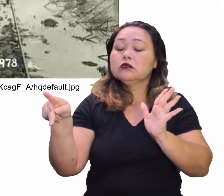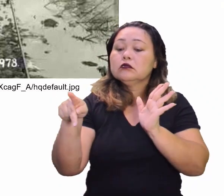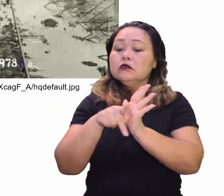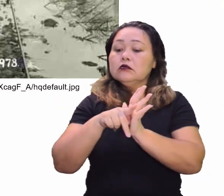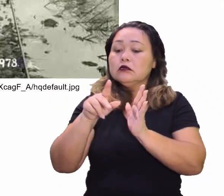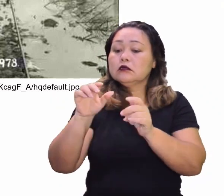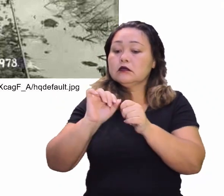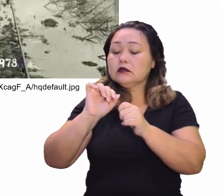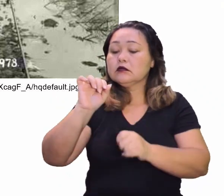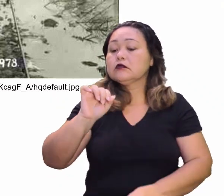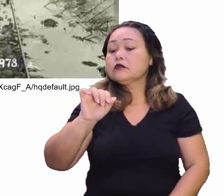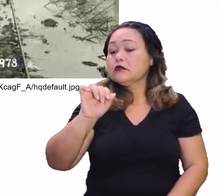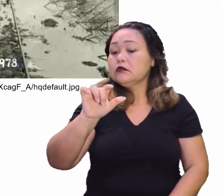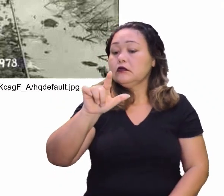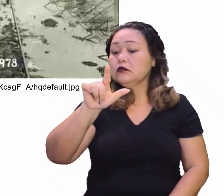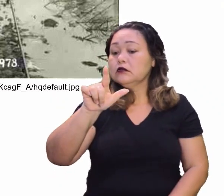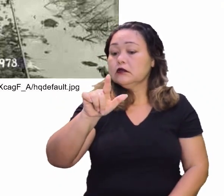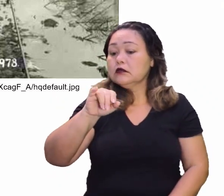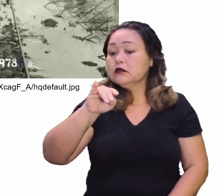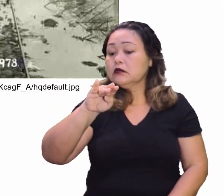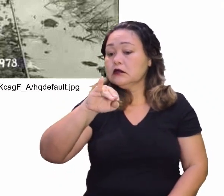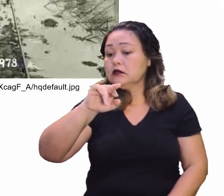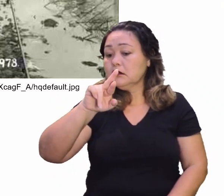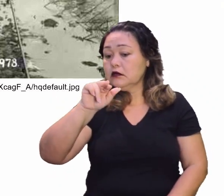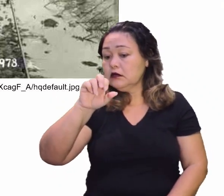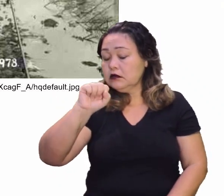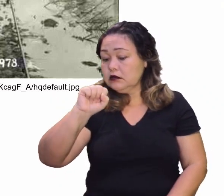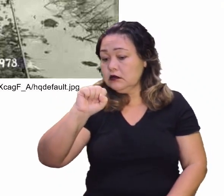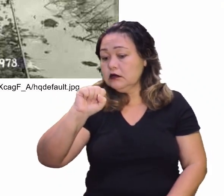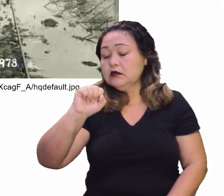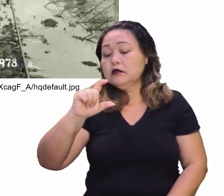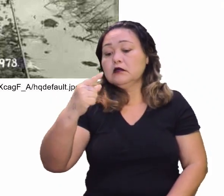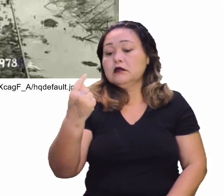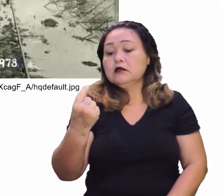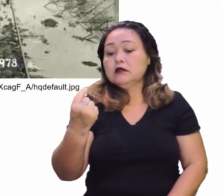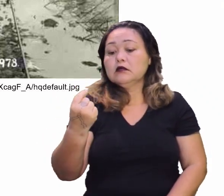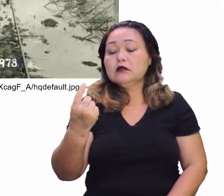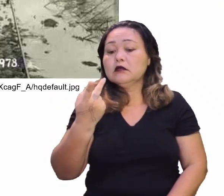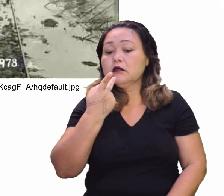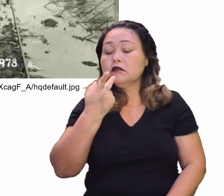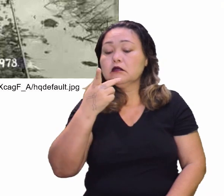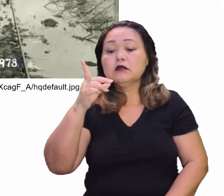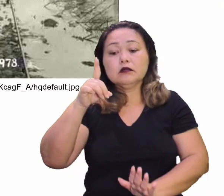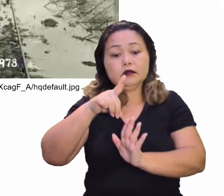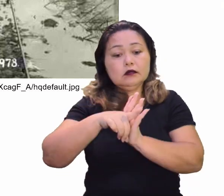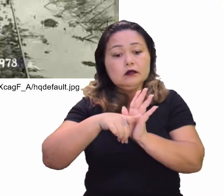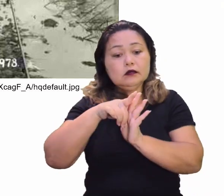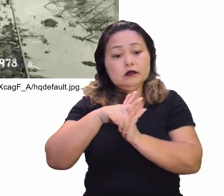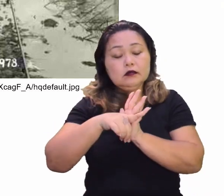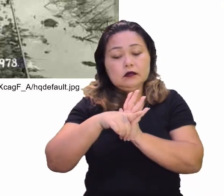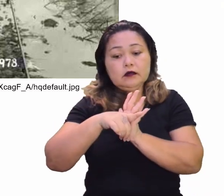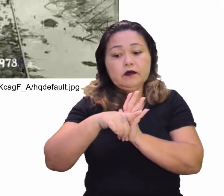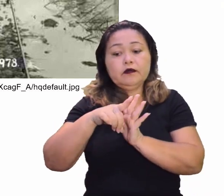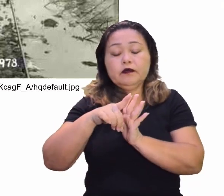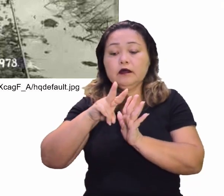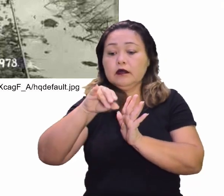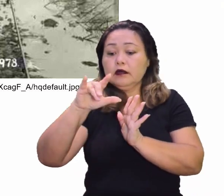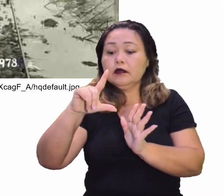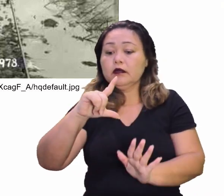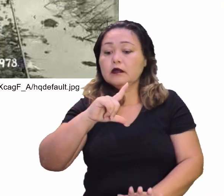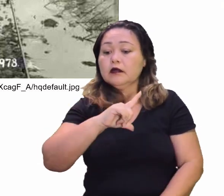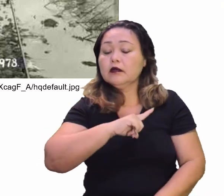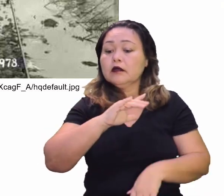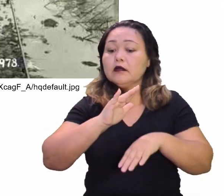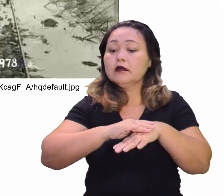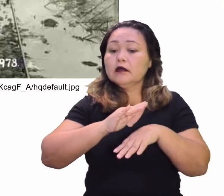Rogério, inclusive, quando a gente fala da ferrovia, a gente vai ter